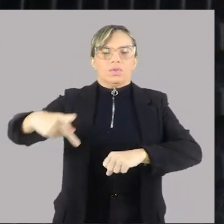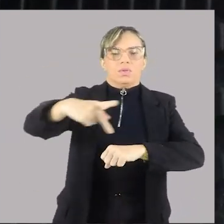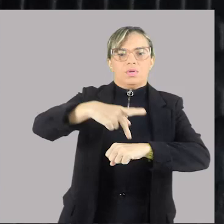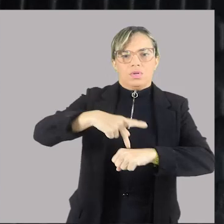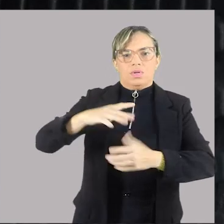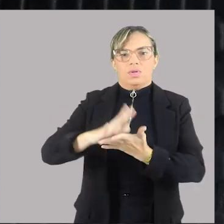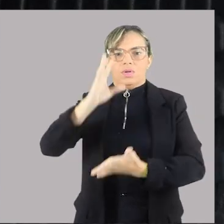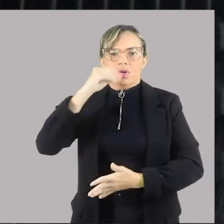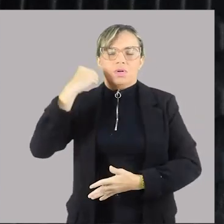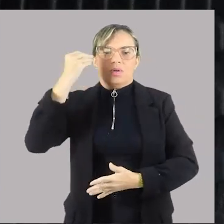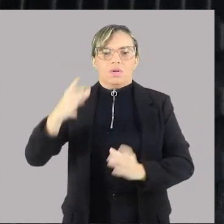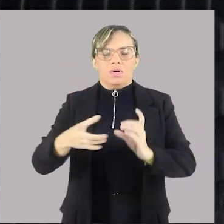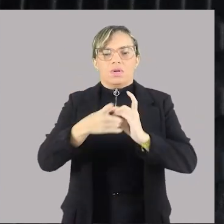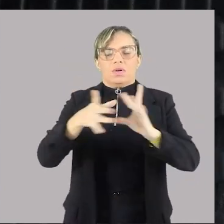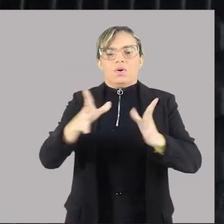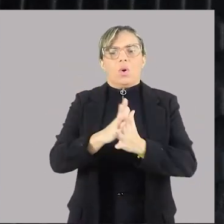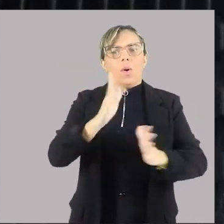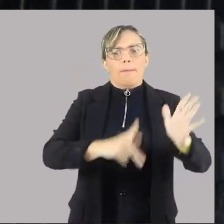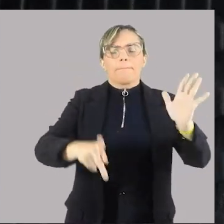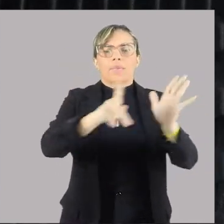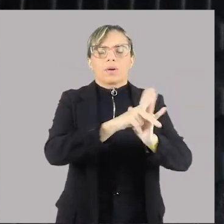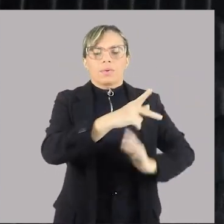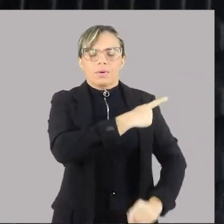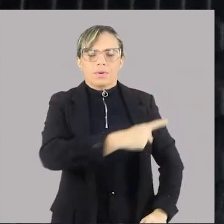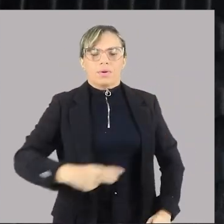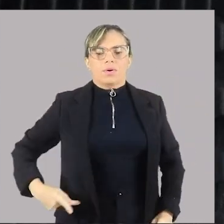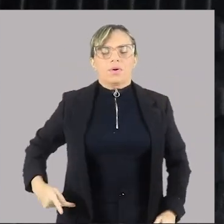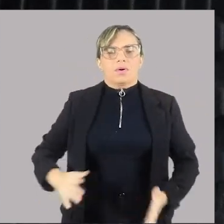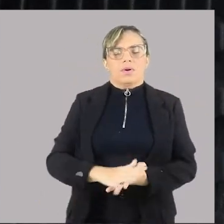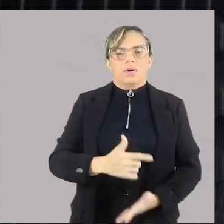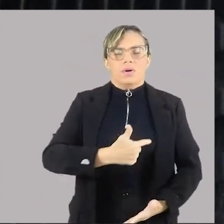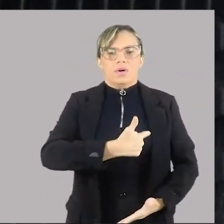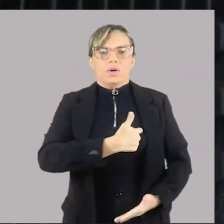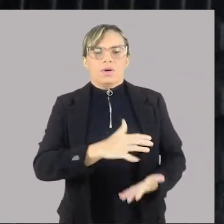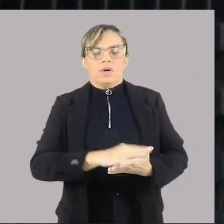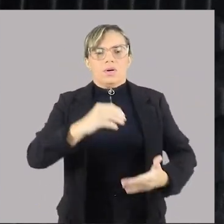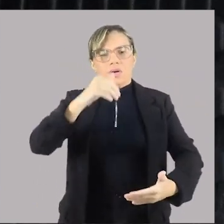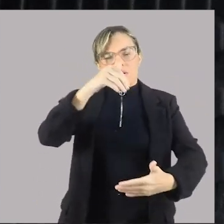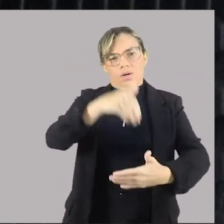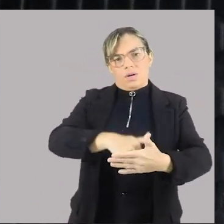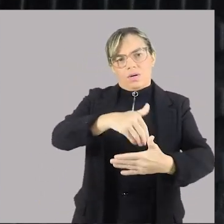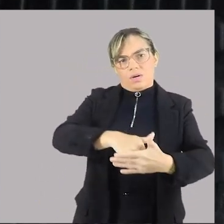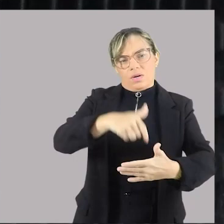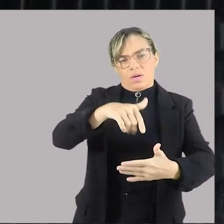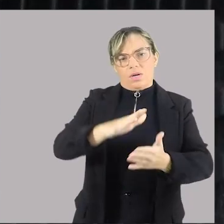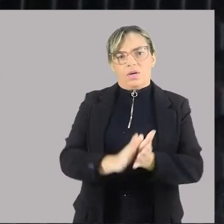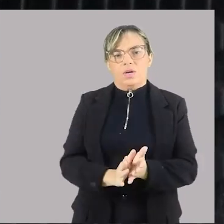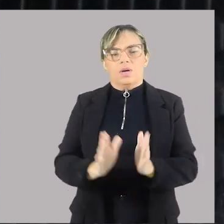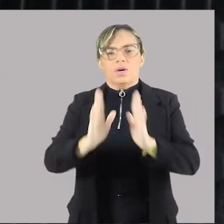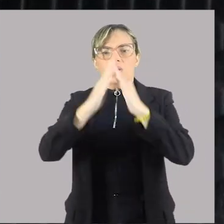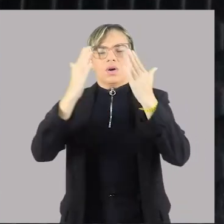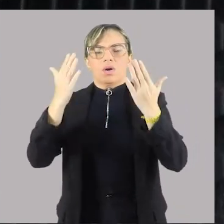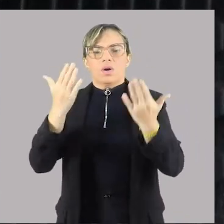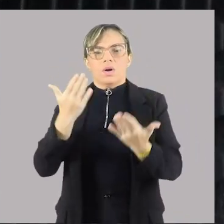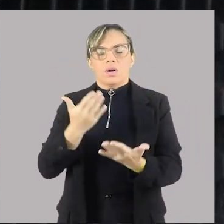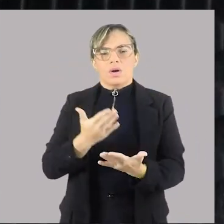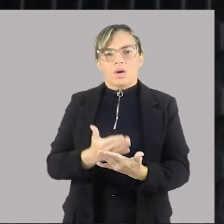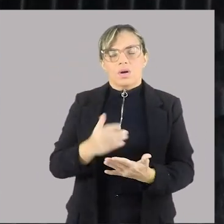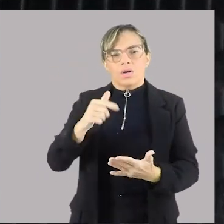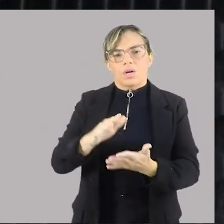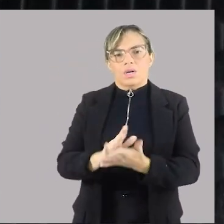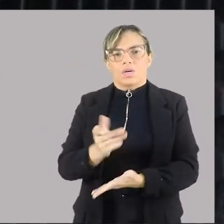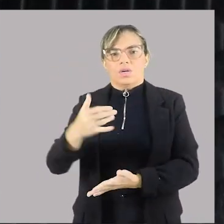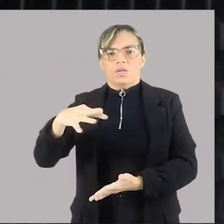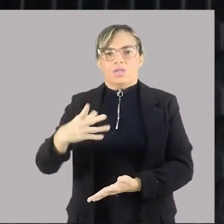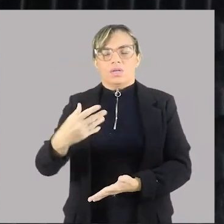experiência democrática. O próprio Vargas, ele foi eleito via colégio eleitoral. Ele foi eleito